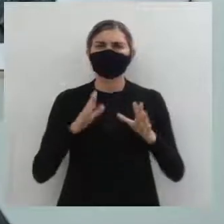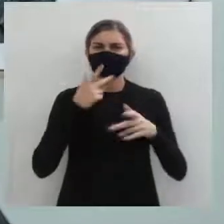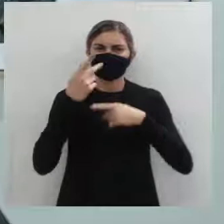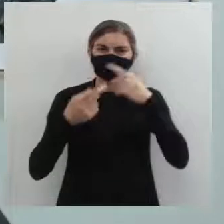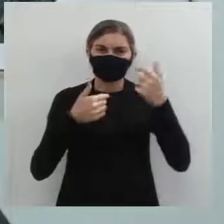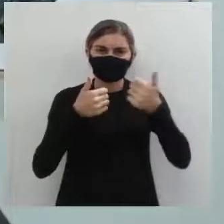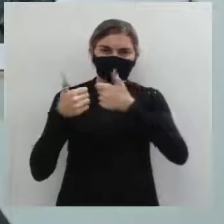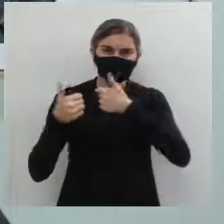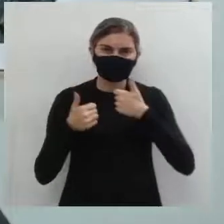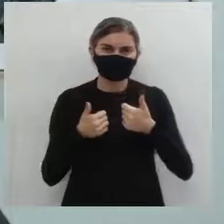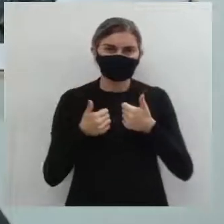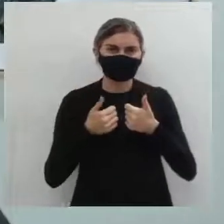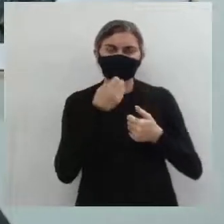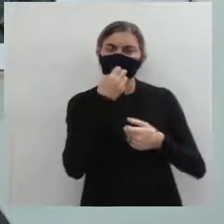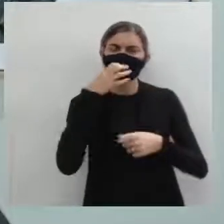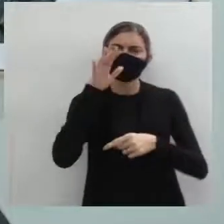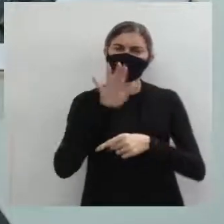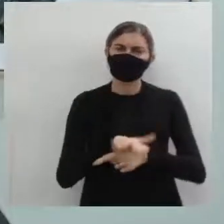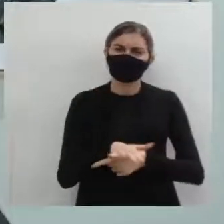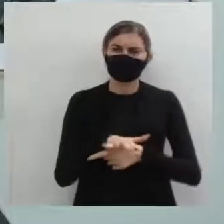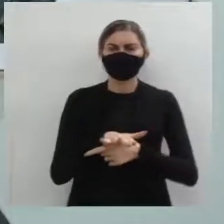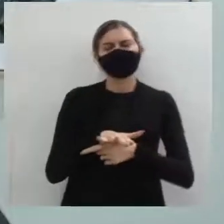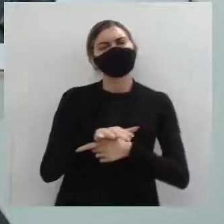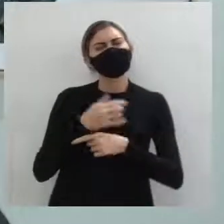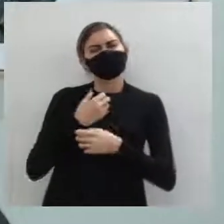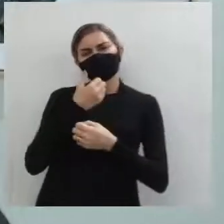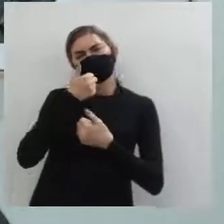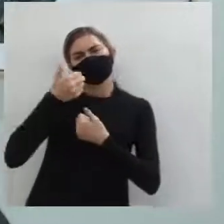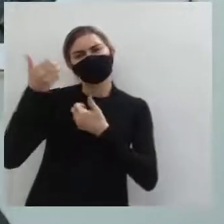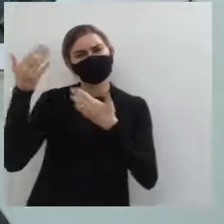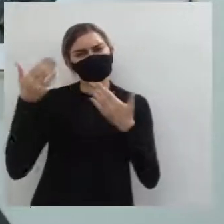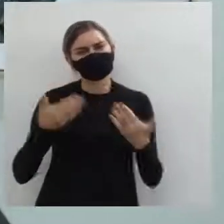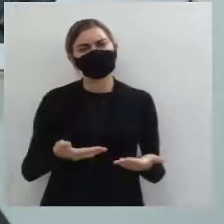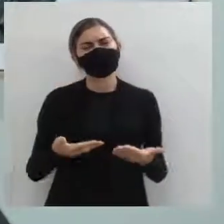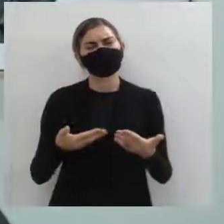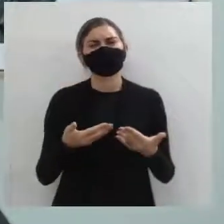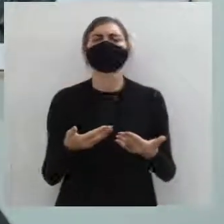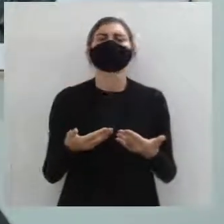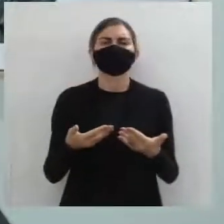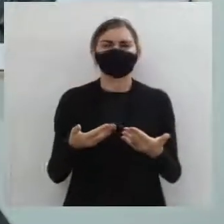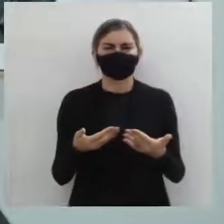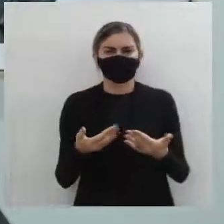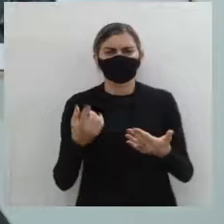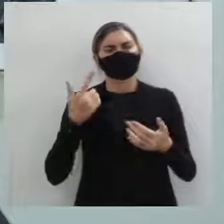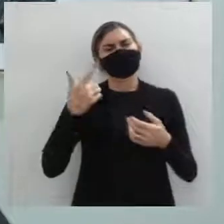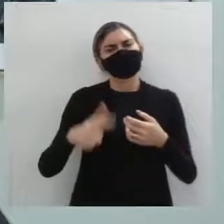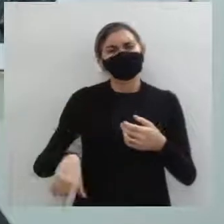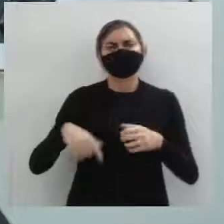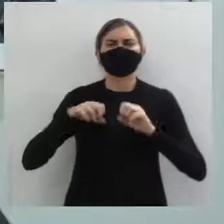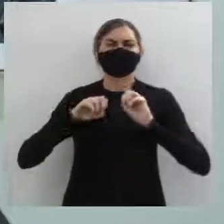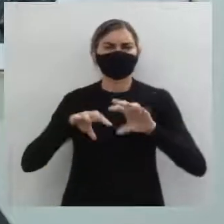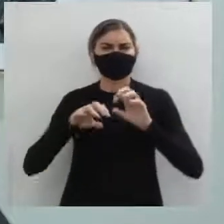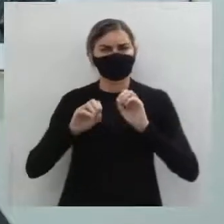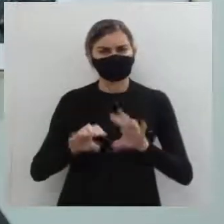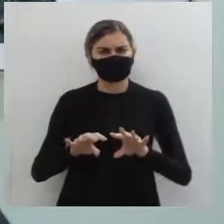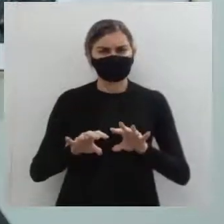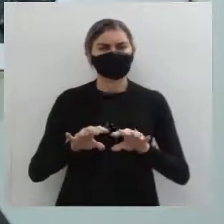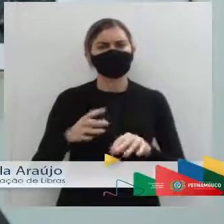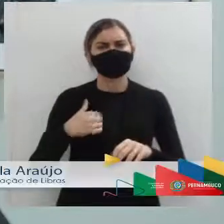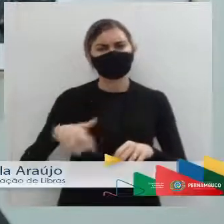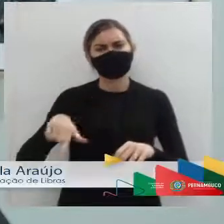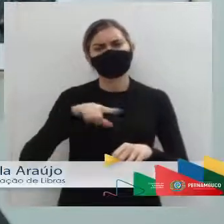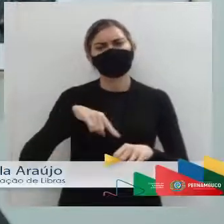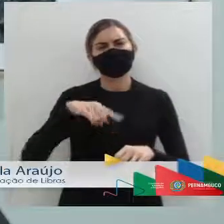Fala, fera! Muito boa tarde. Seja bem-vindo e bem-vinda a mais uma aula do